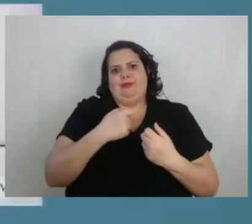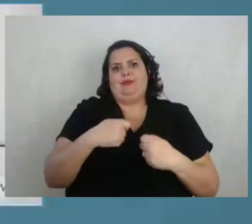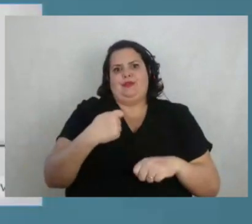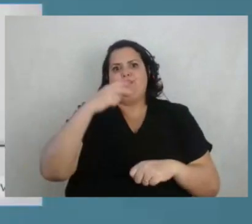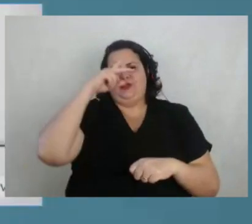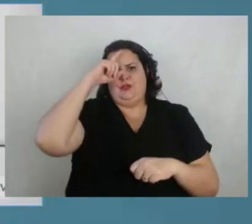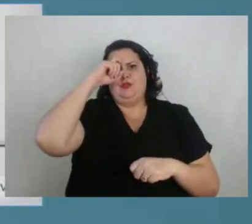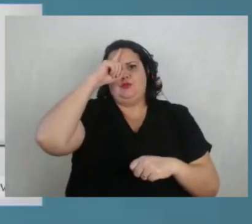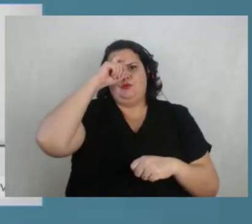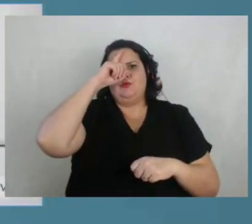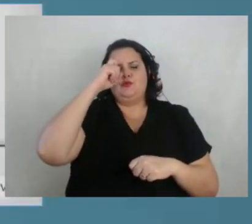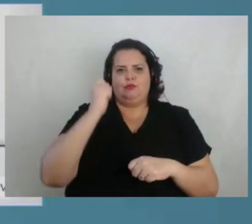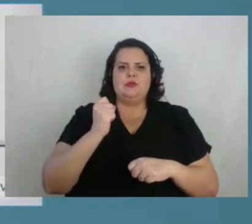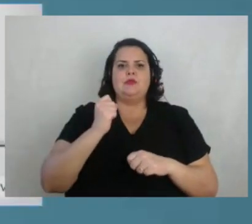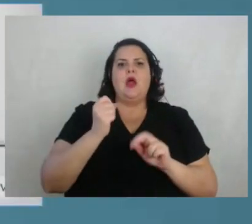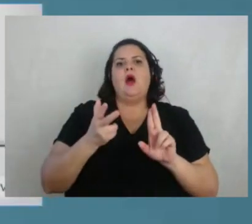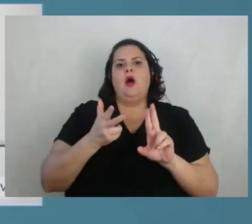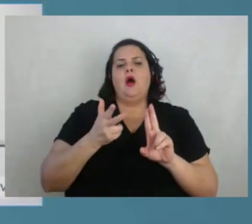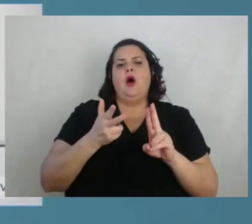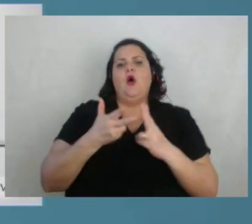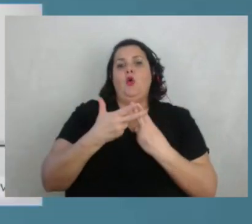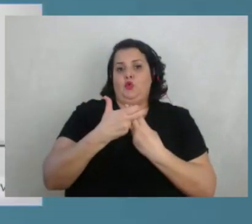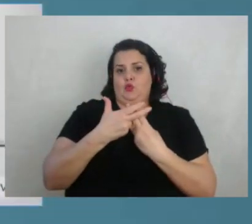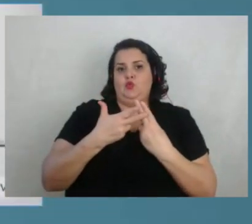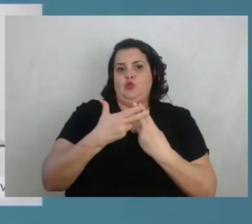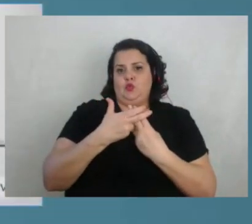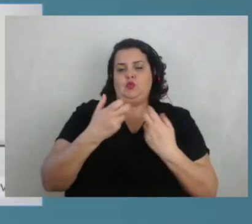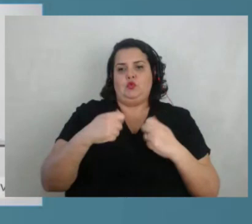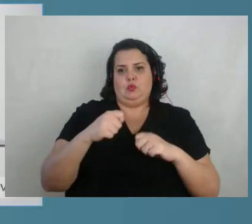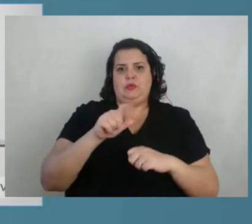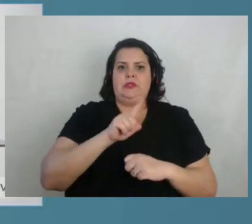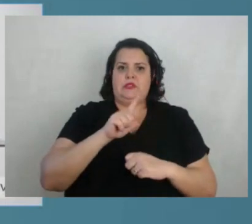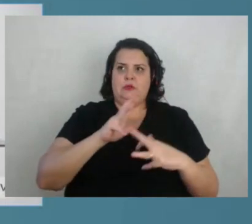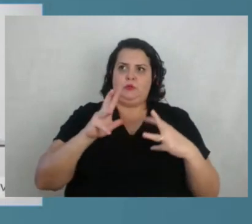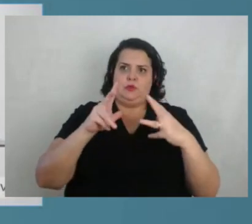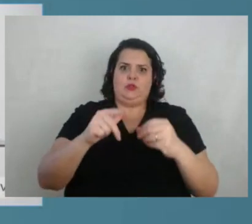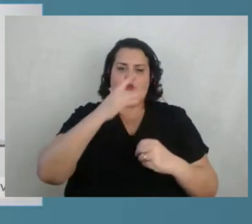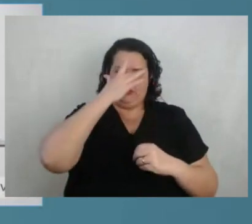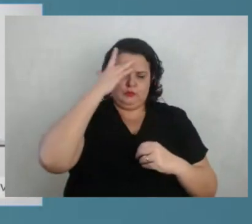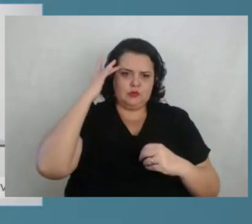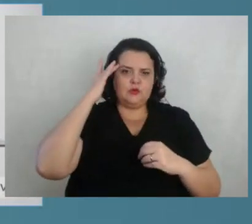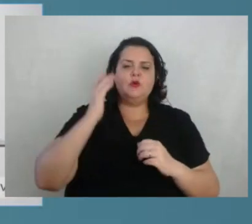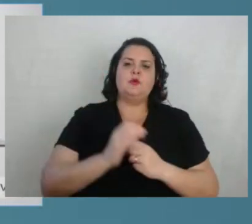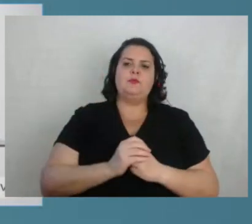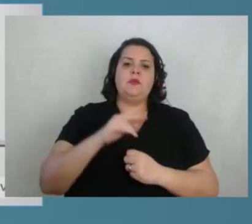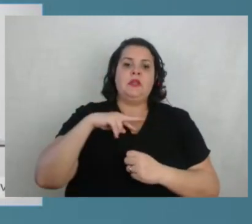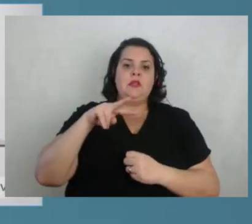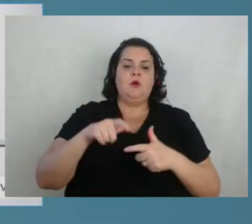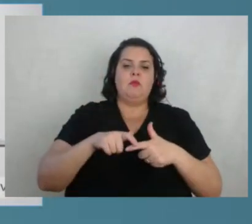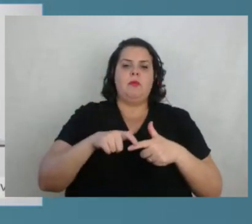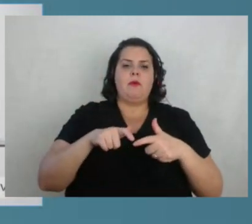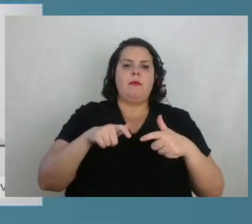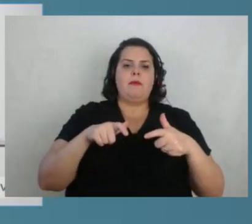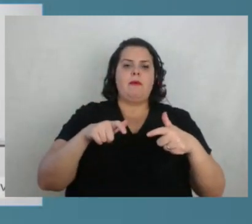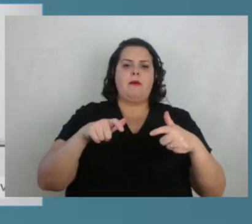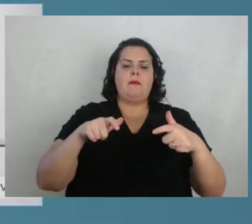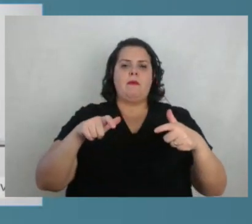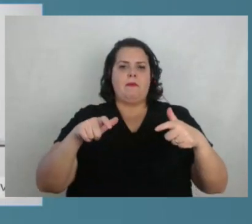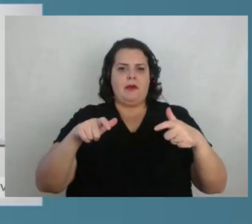Único de Saúde. Esse aqui é o crescimento da nossa capacidade instalada em UTI